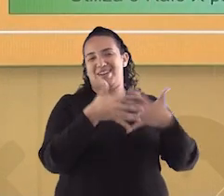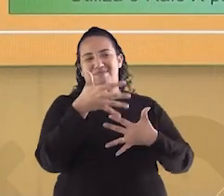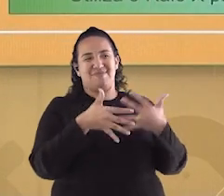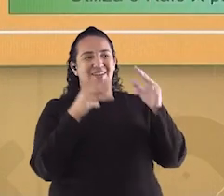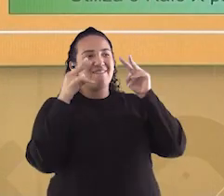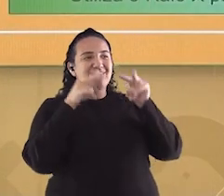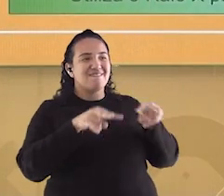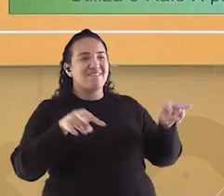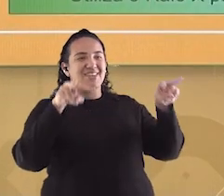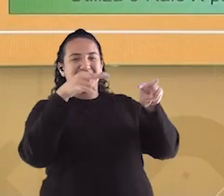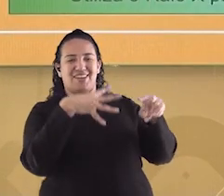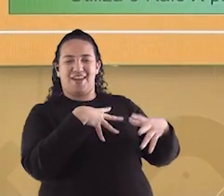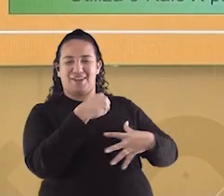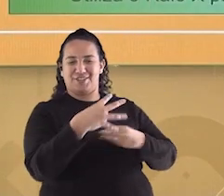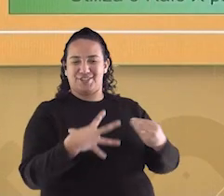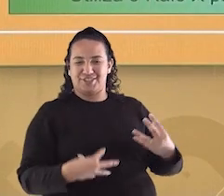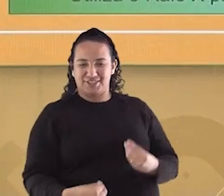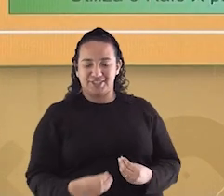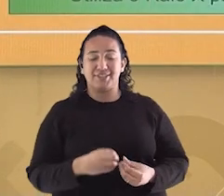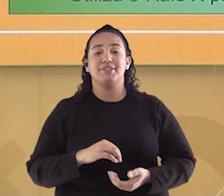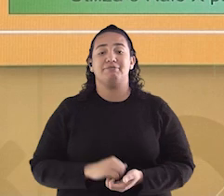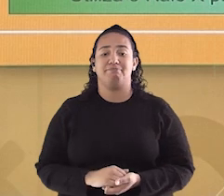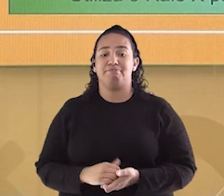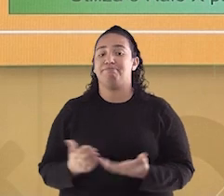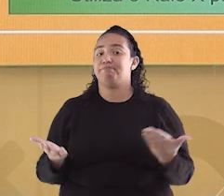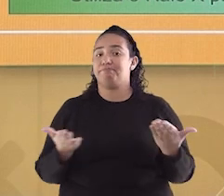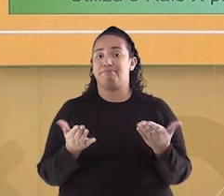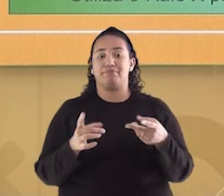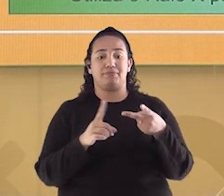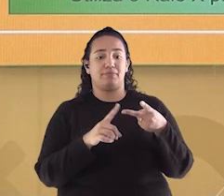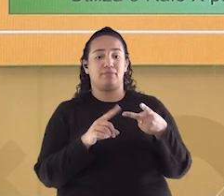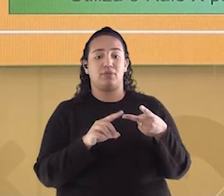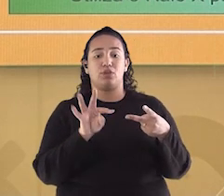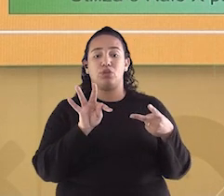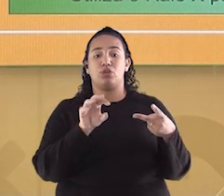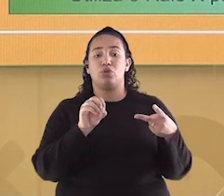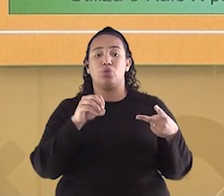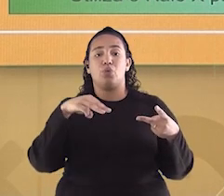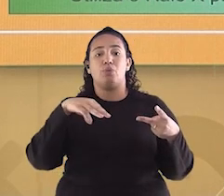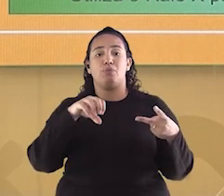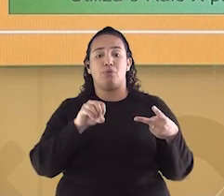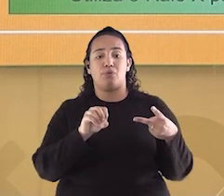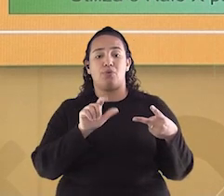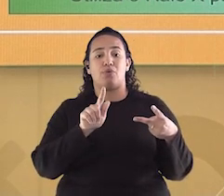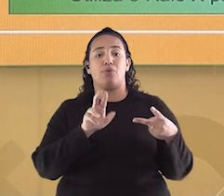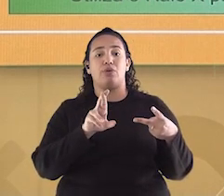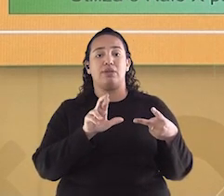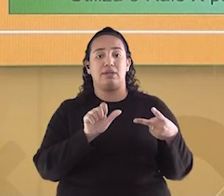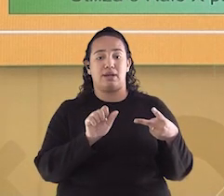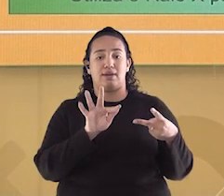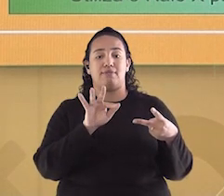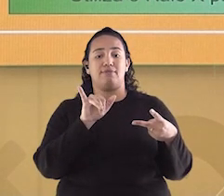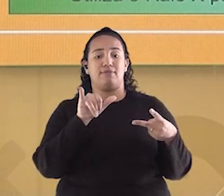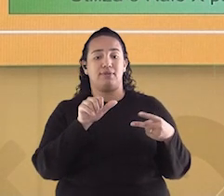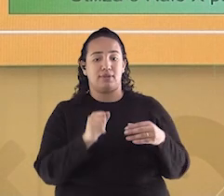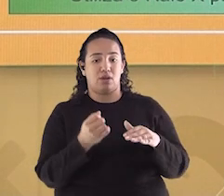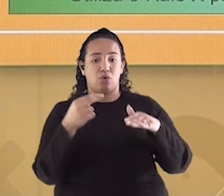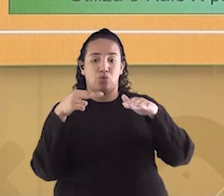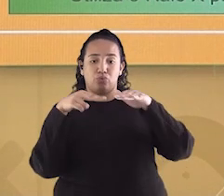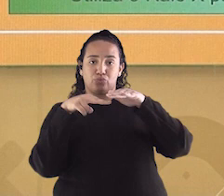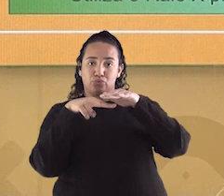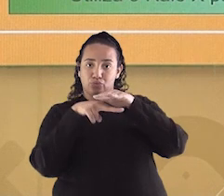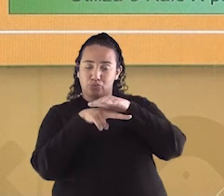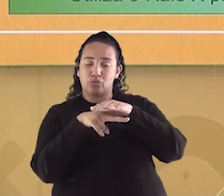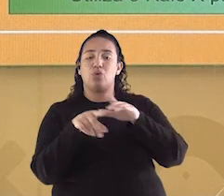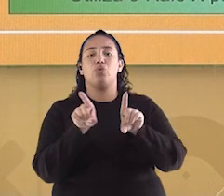Agora, a tomografia computadorizada também faz uso da radiação. Ela também funciona usando raio-x, tá? Mas faz